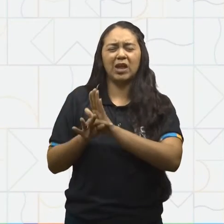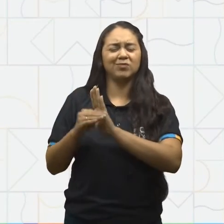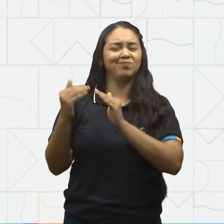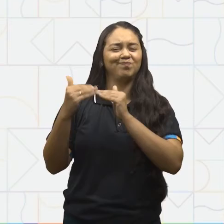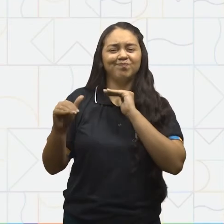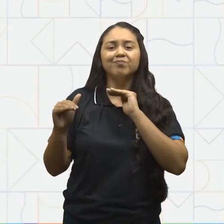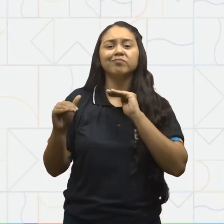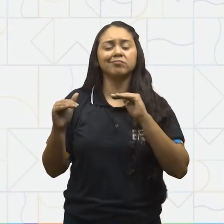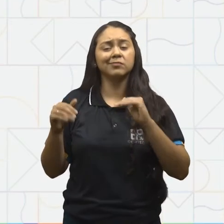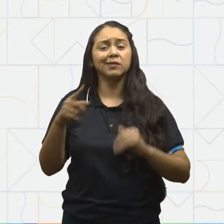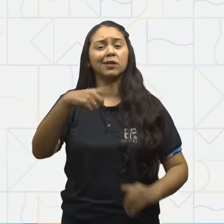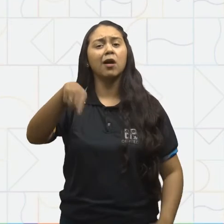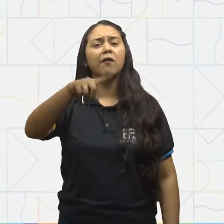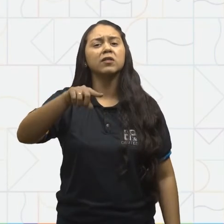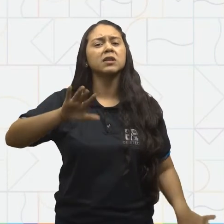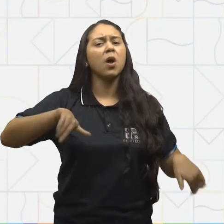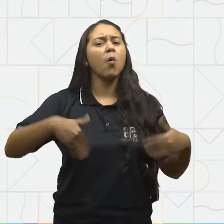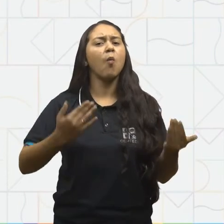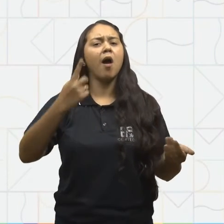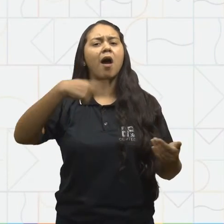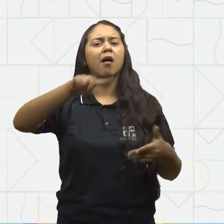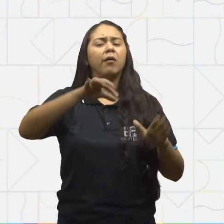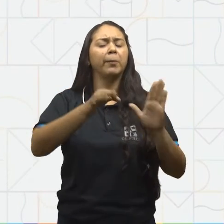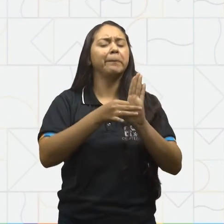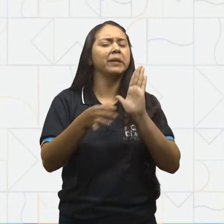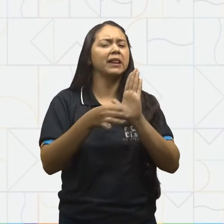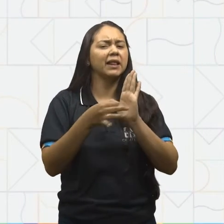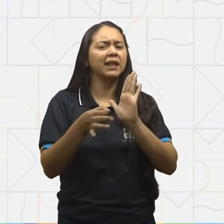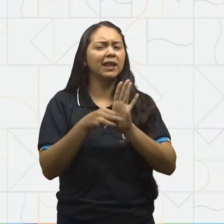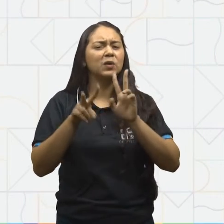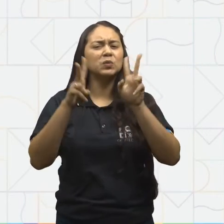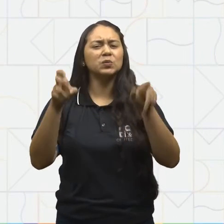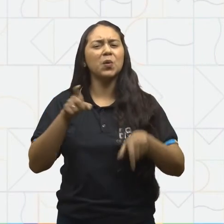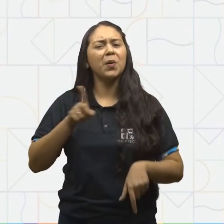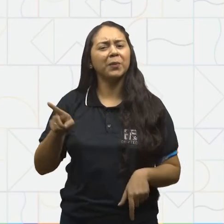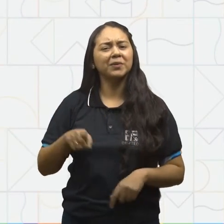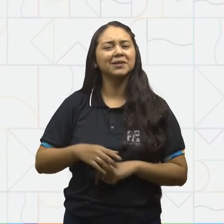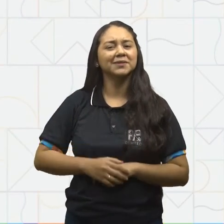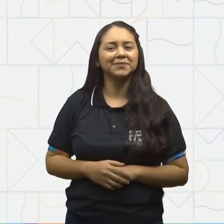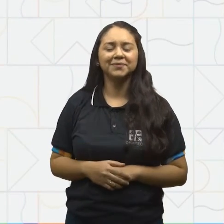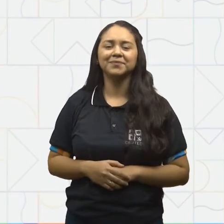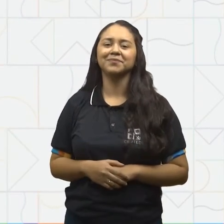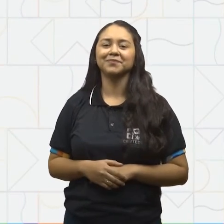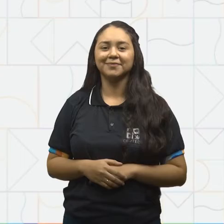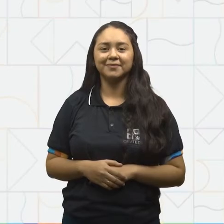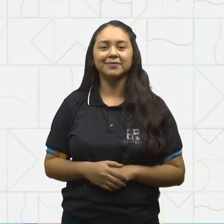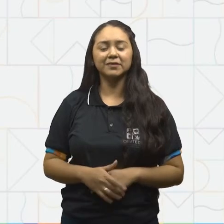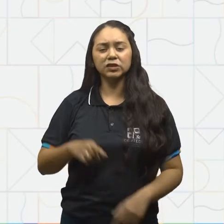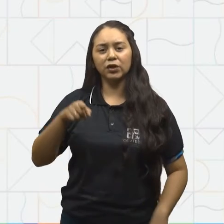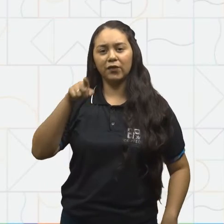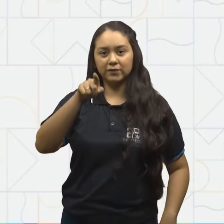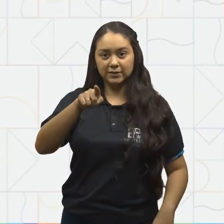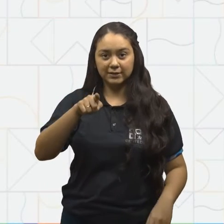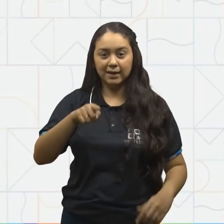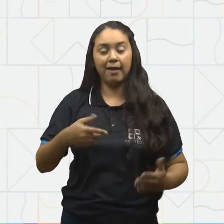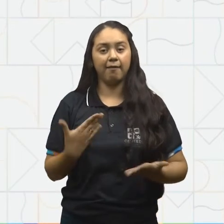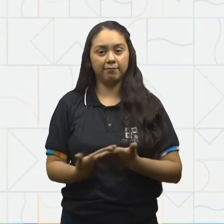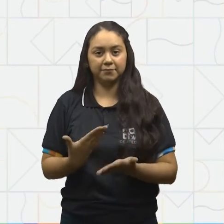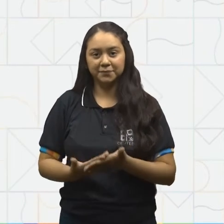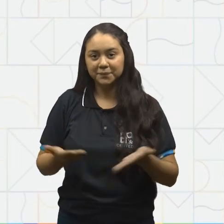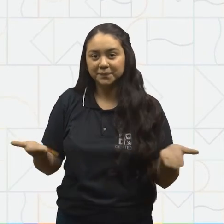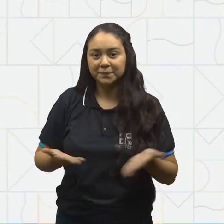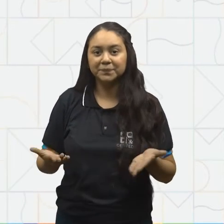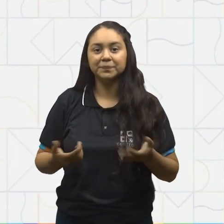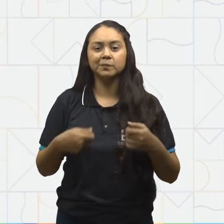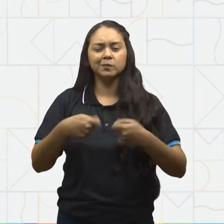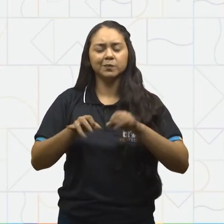apresentado. E você? Qual a sua opinião sobre este assunto? Você deve, nesta